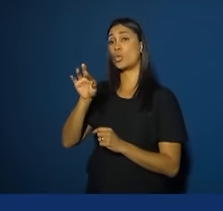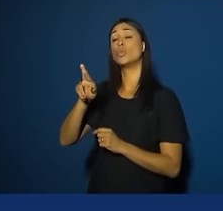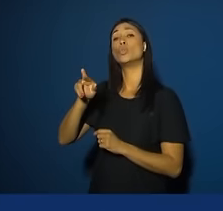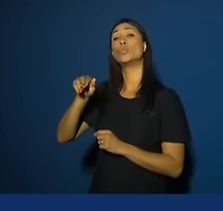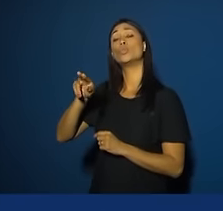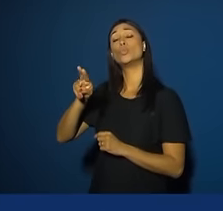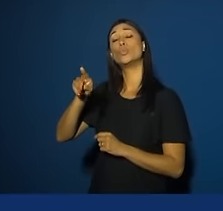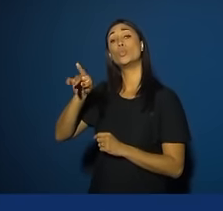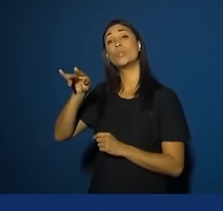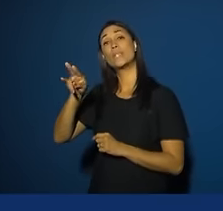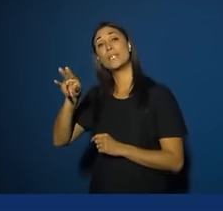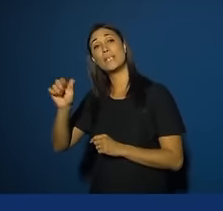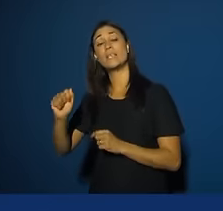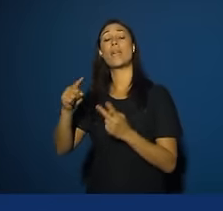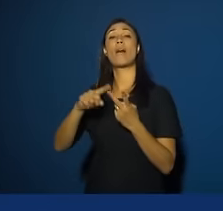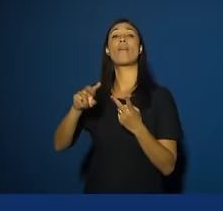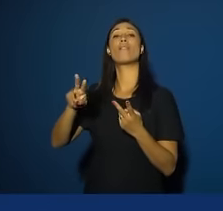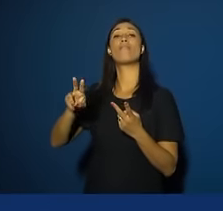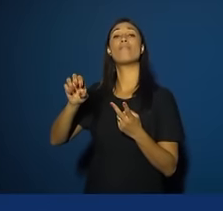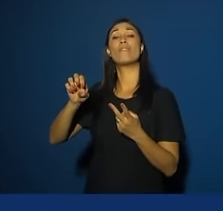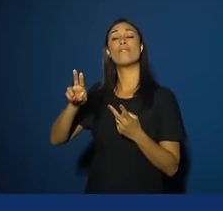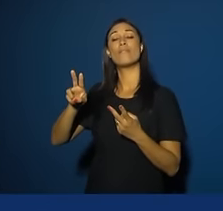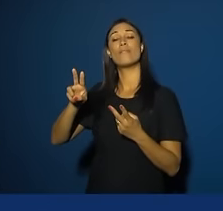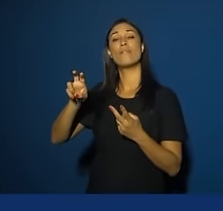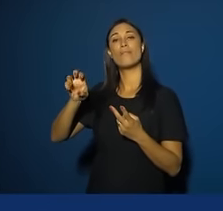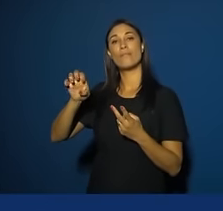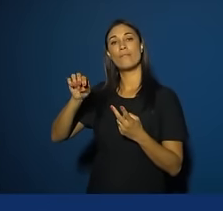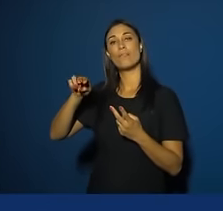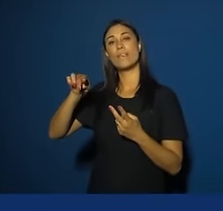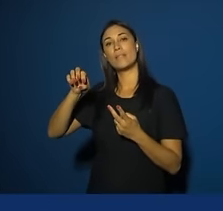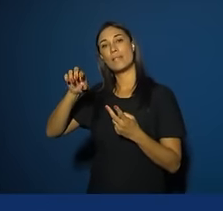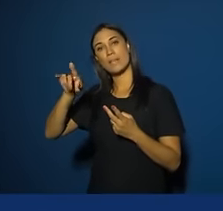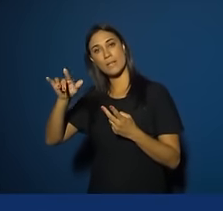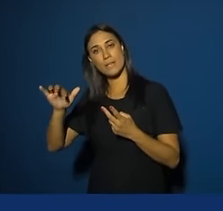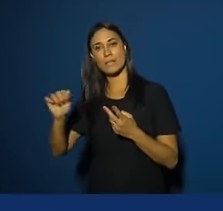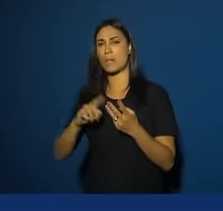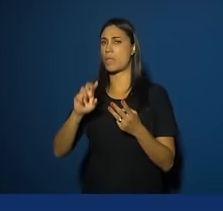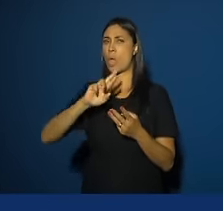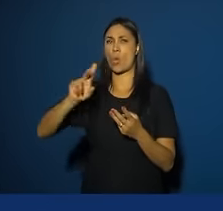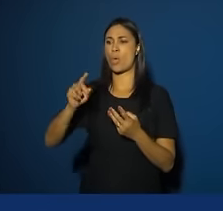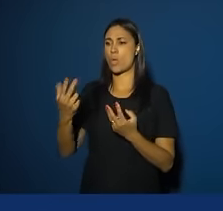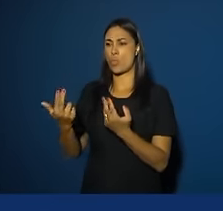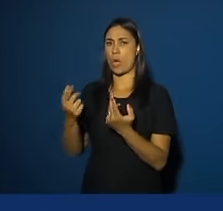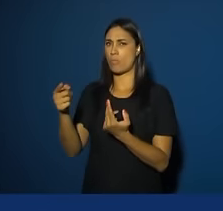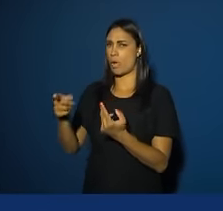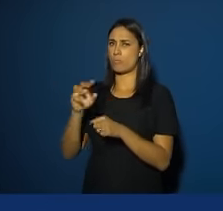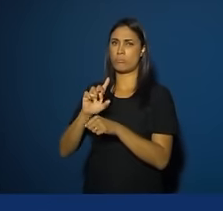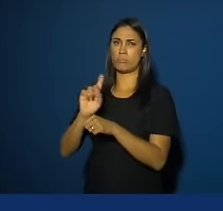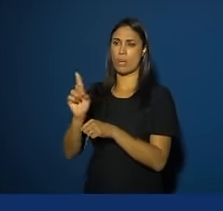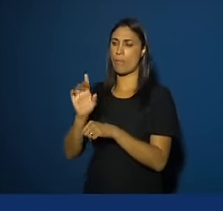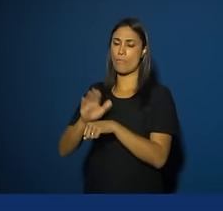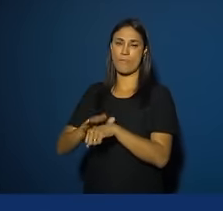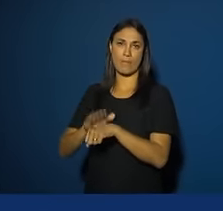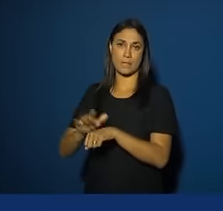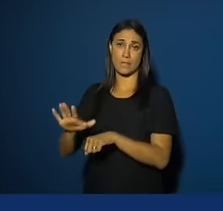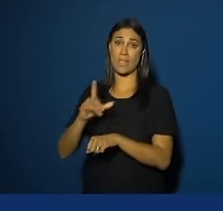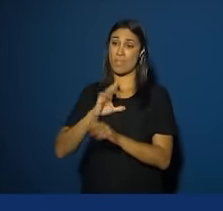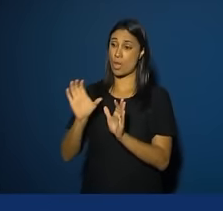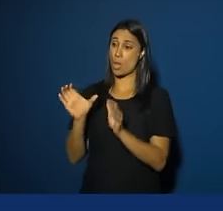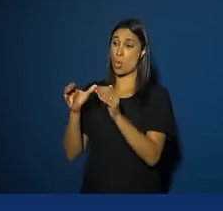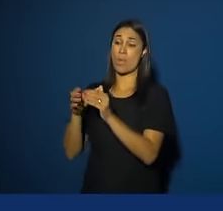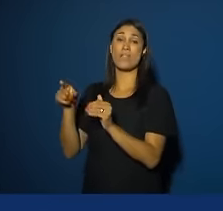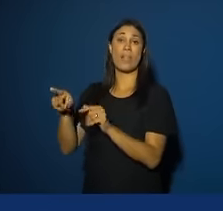não foi assim que aconteceu na Venezuela né Tem lá tem Suprema corte em todos esses países tem congresso em todos esses